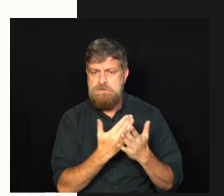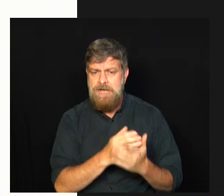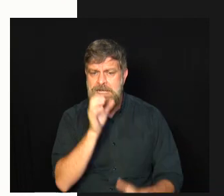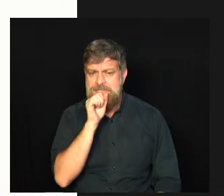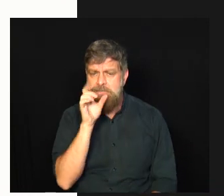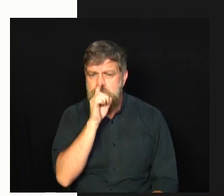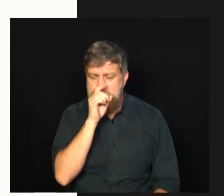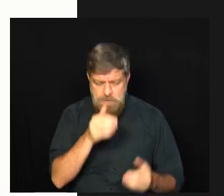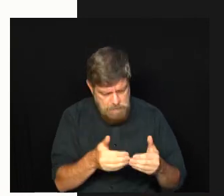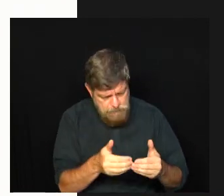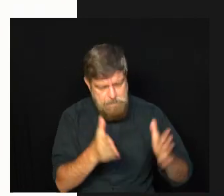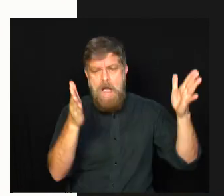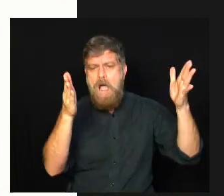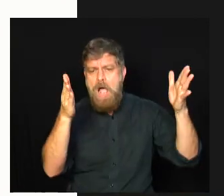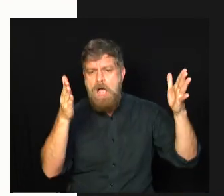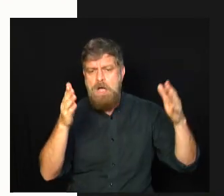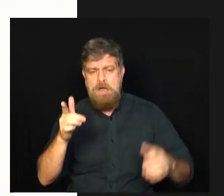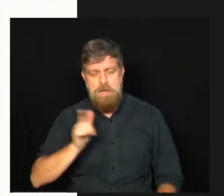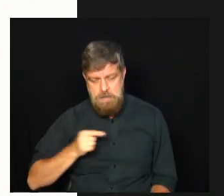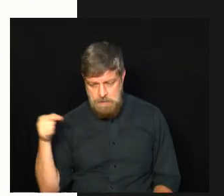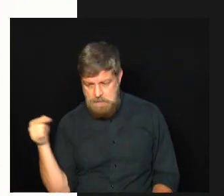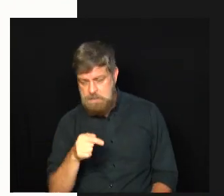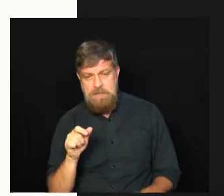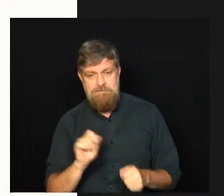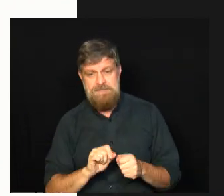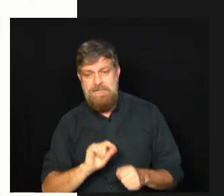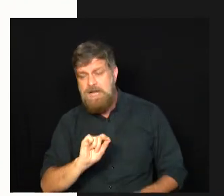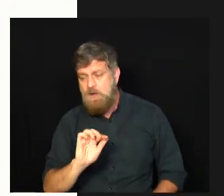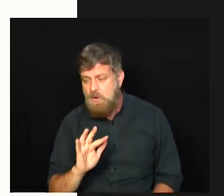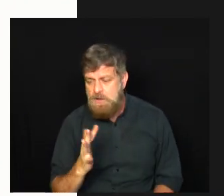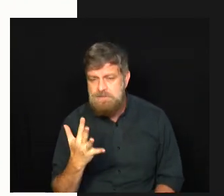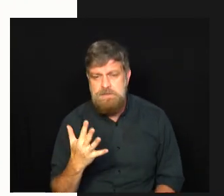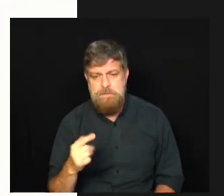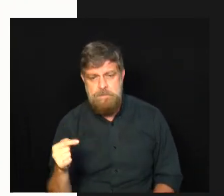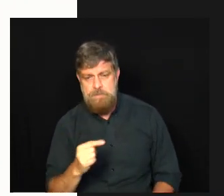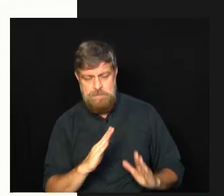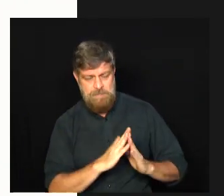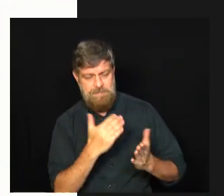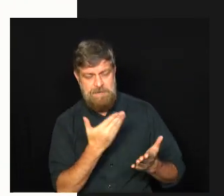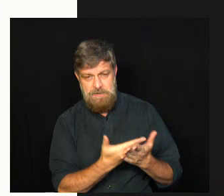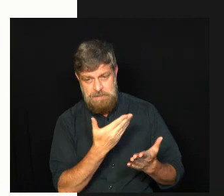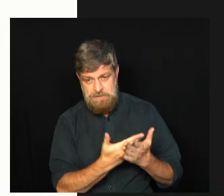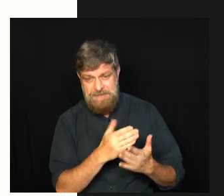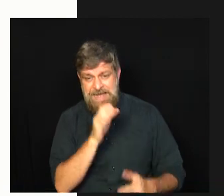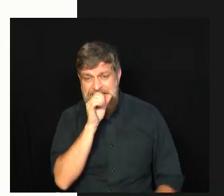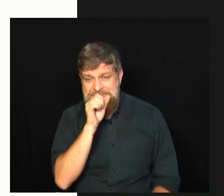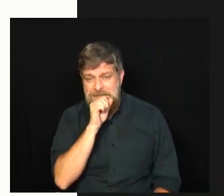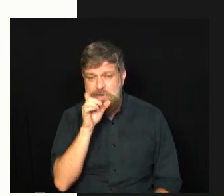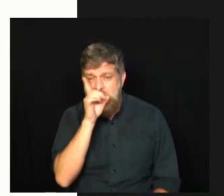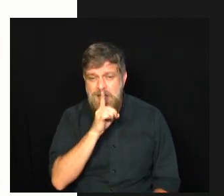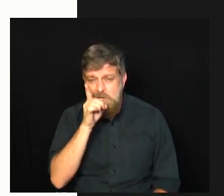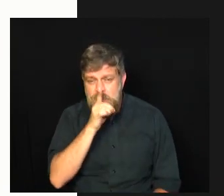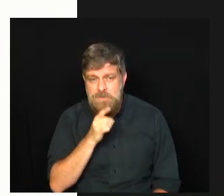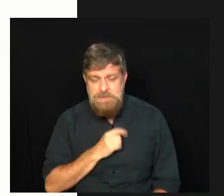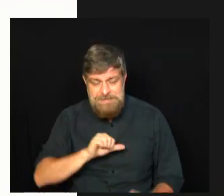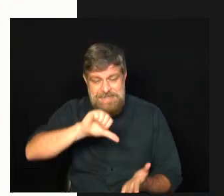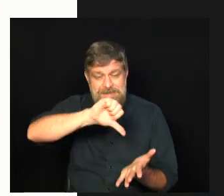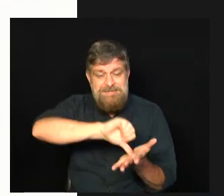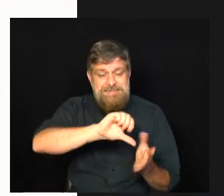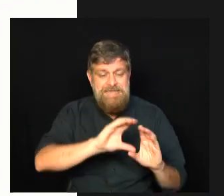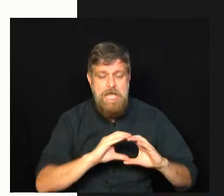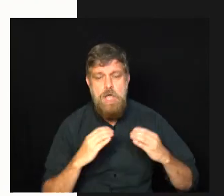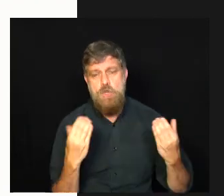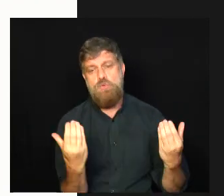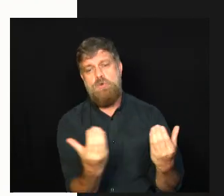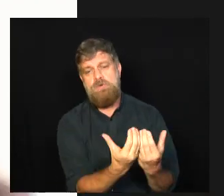semana e faz com que as escolas em fim de semana sejam centros